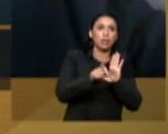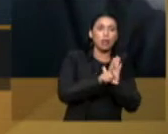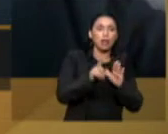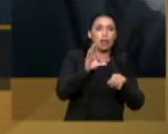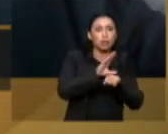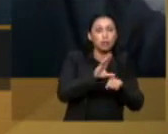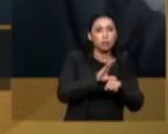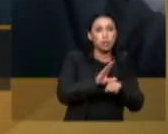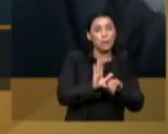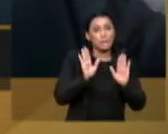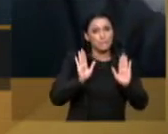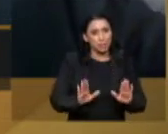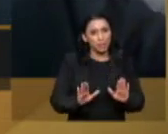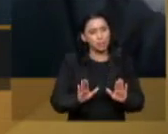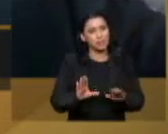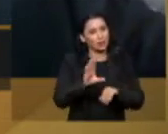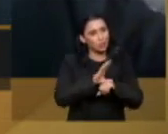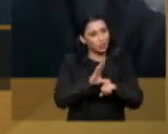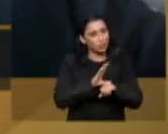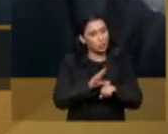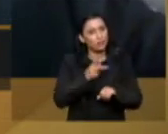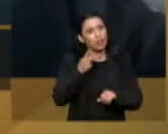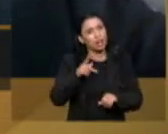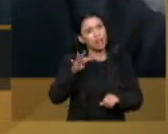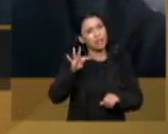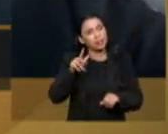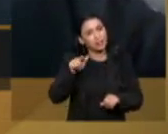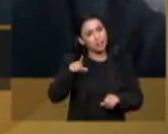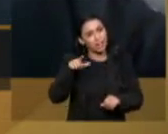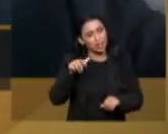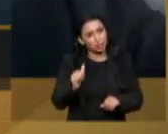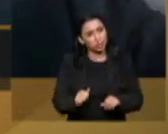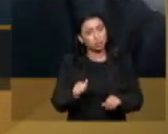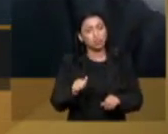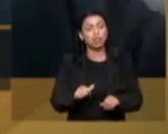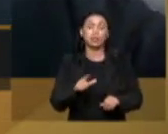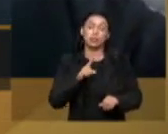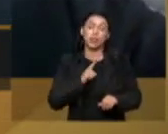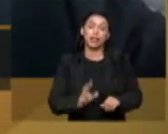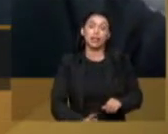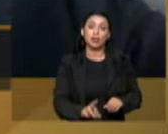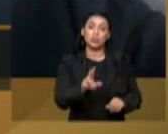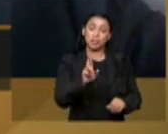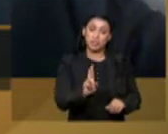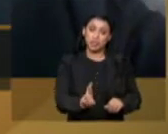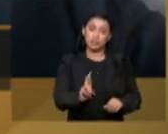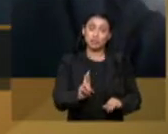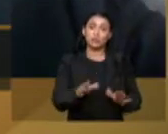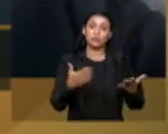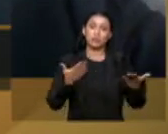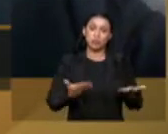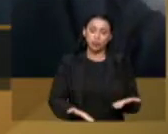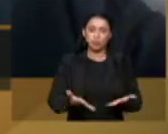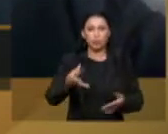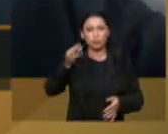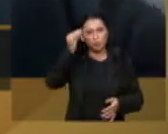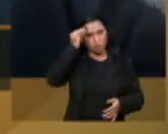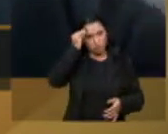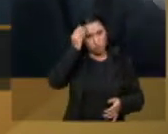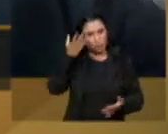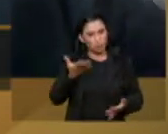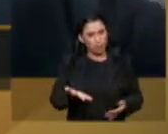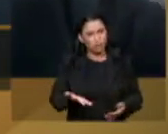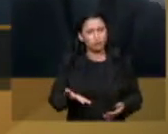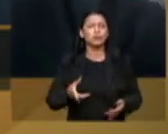não há dúvida que o que a legalidade garante é a taxação com representação. E não há dúvida, a meu sentir, que neste